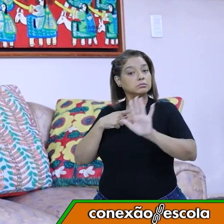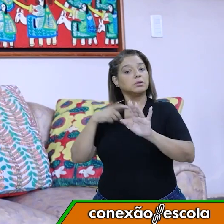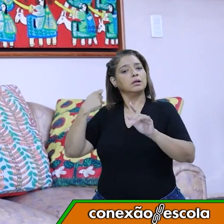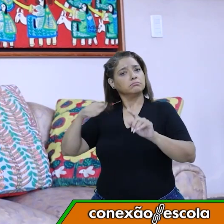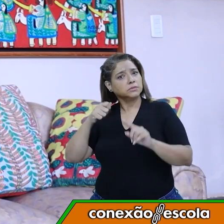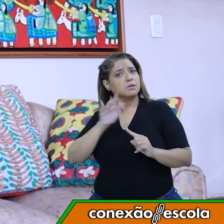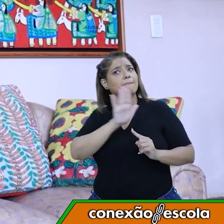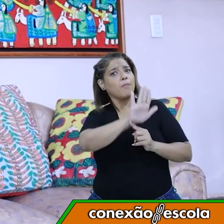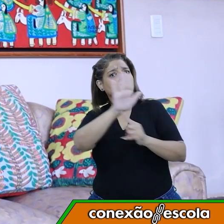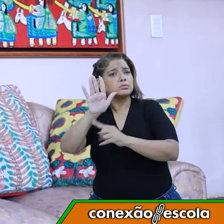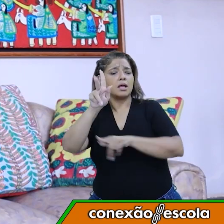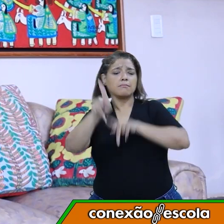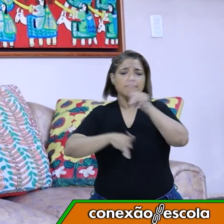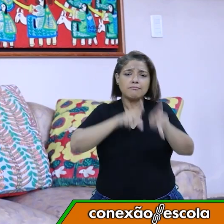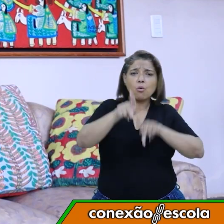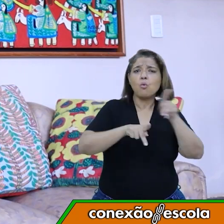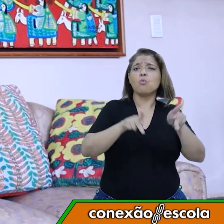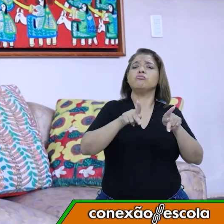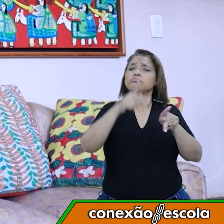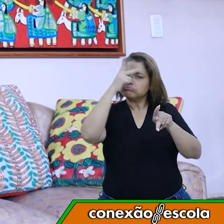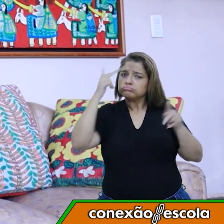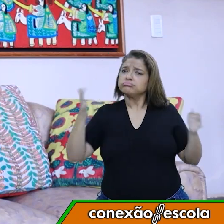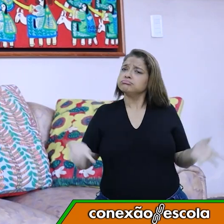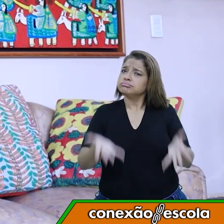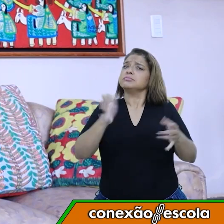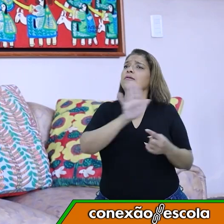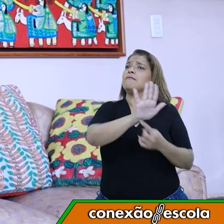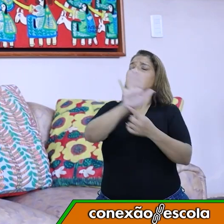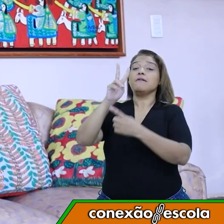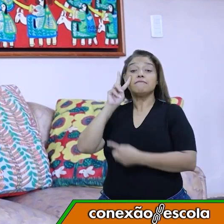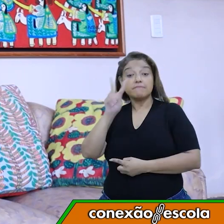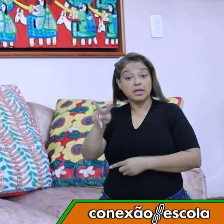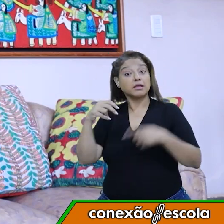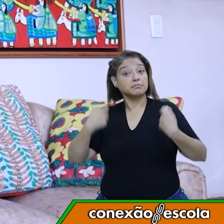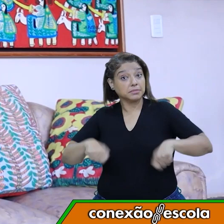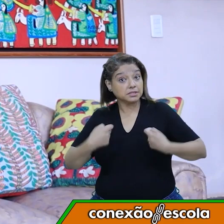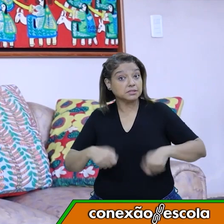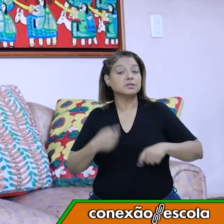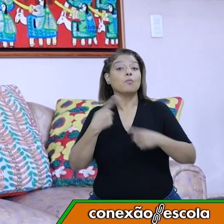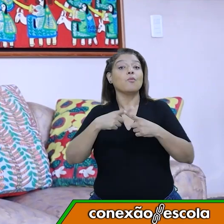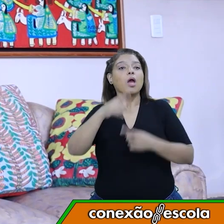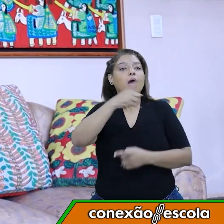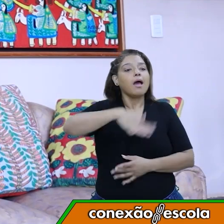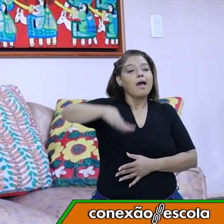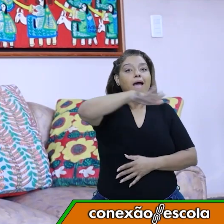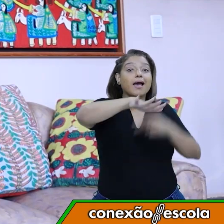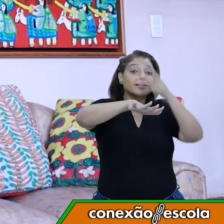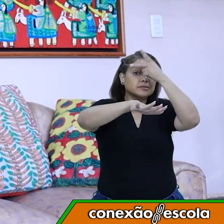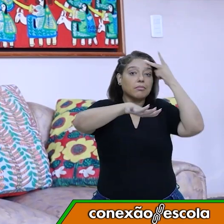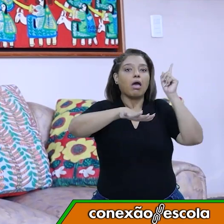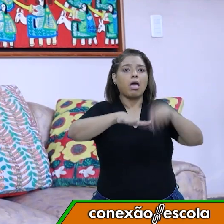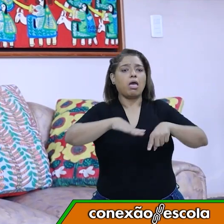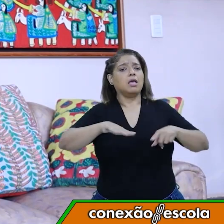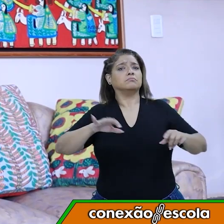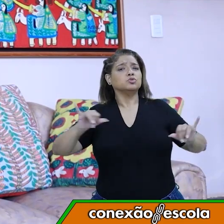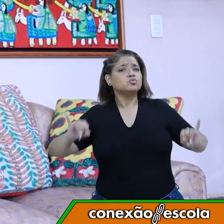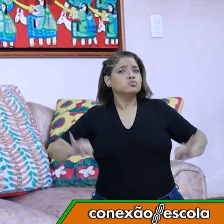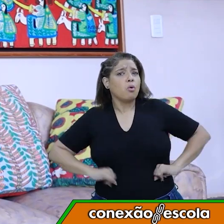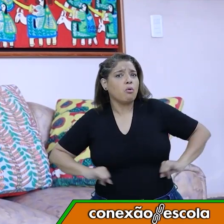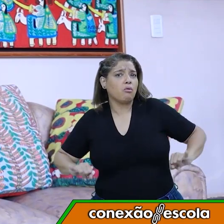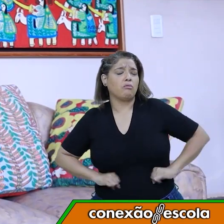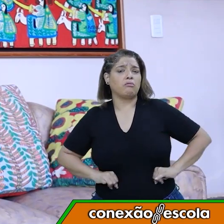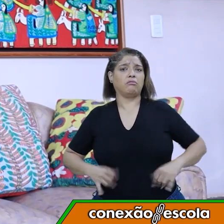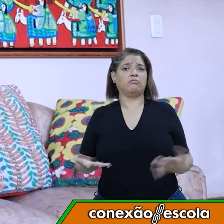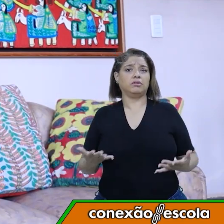Porque a sensibilidade do povão é mais do que a gente, porque o povão é sofrido, ele sabe aonde, entendeu, vem